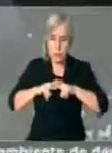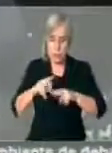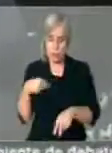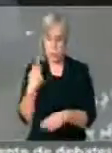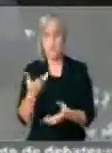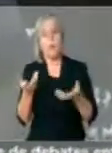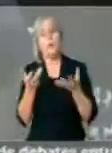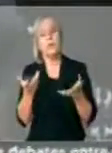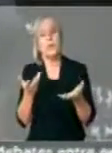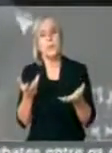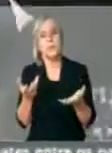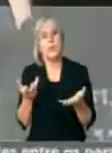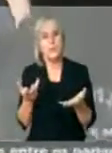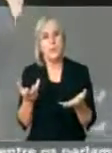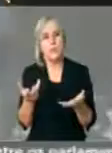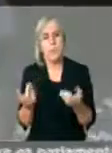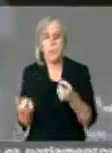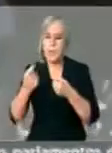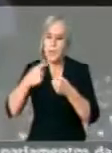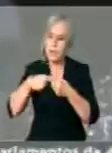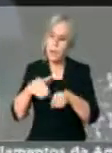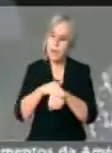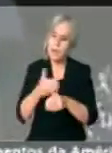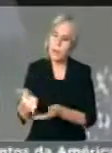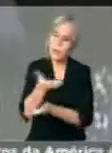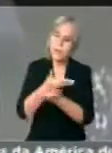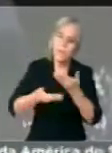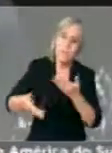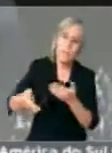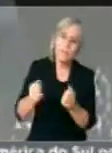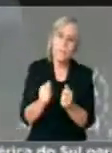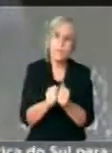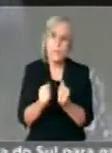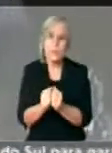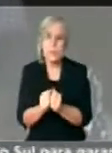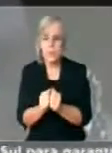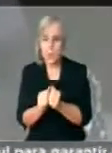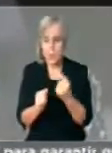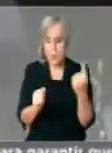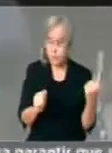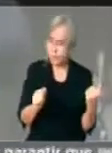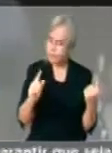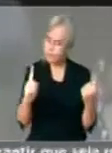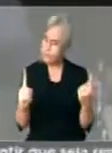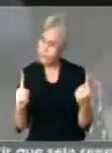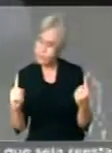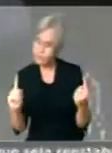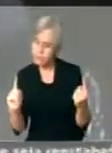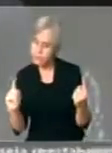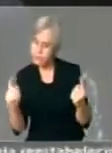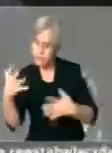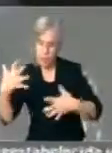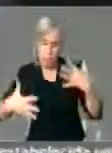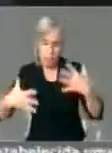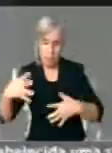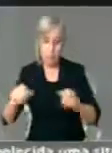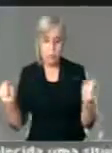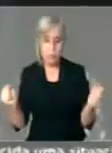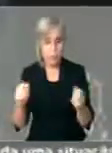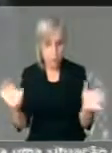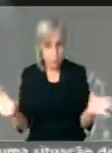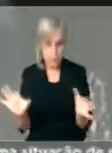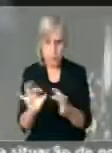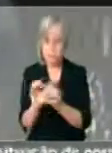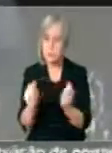cidadãos capixabas, é que se estabeleça um diálogo, é que alguém abra uma fresta para que nós possamos dialogar e a